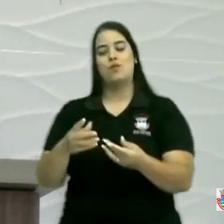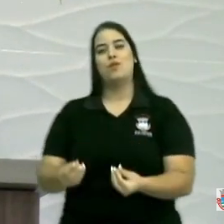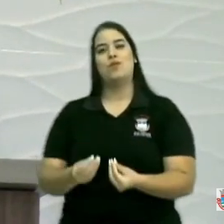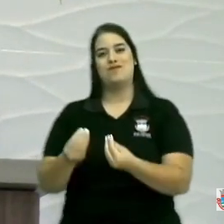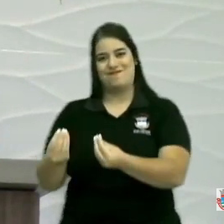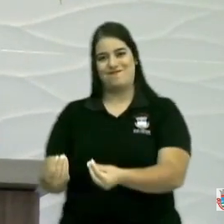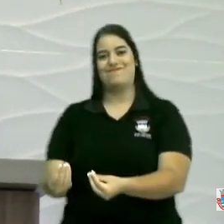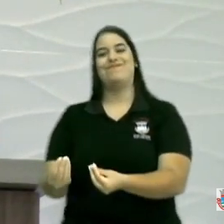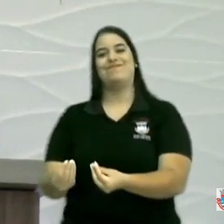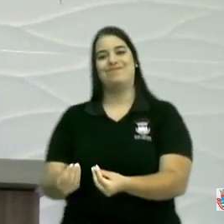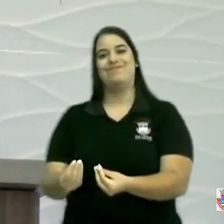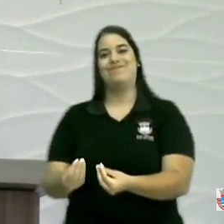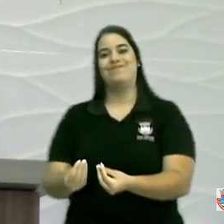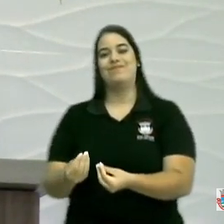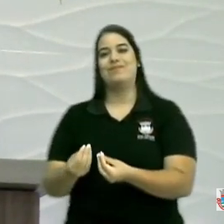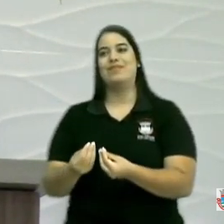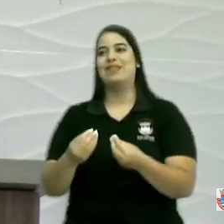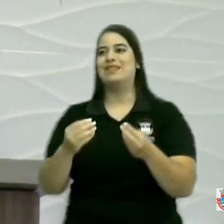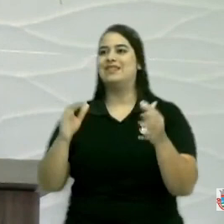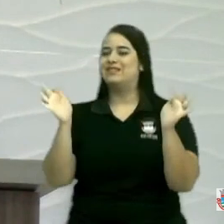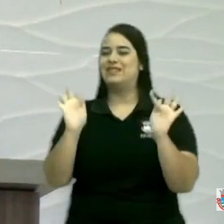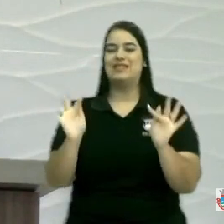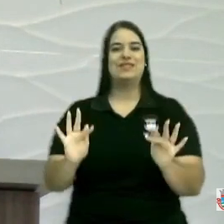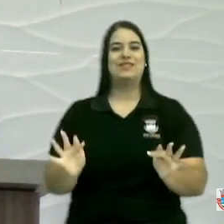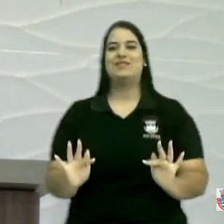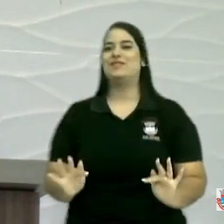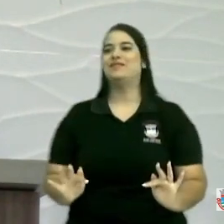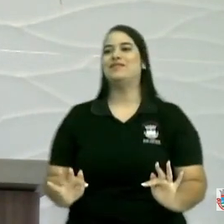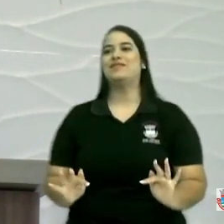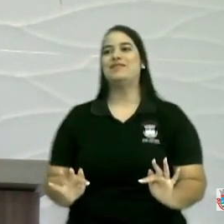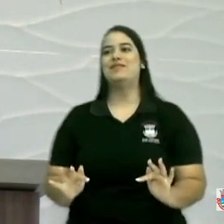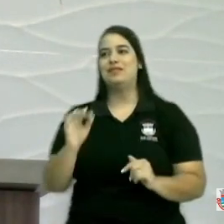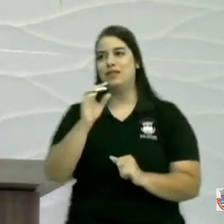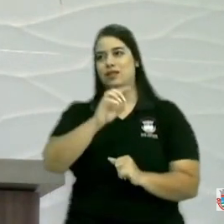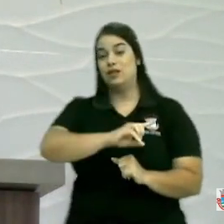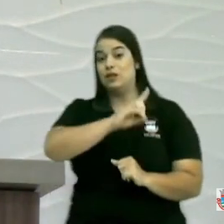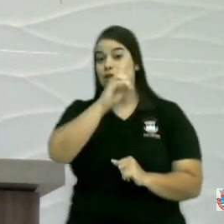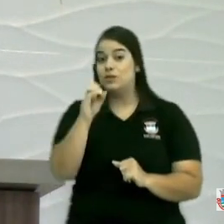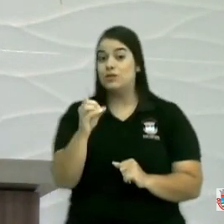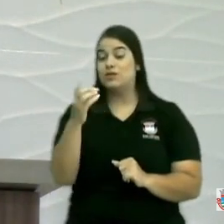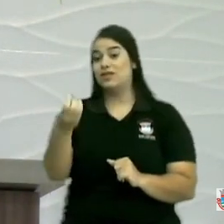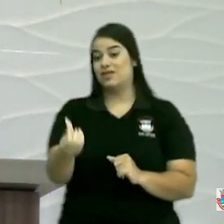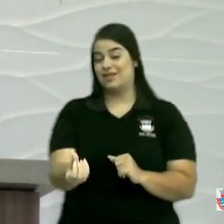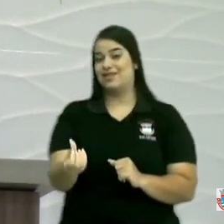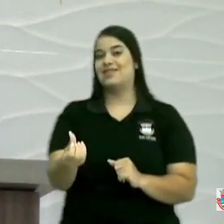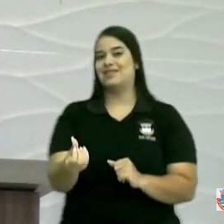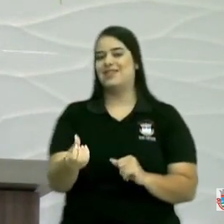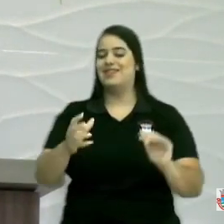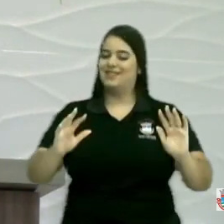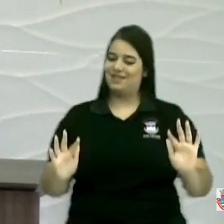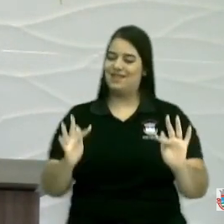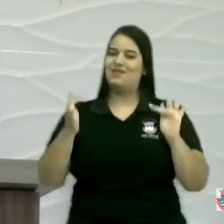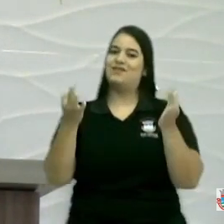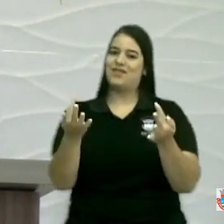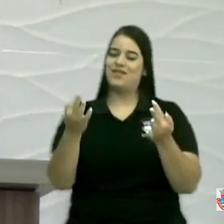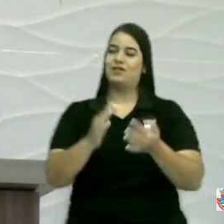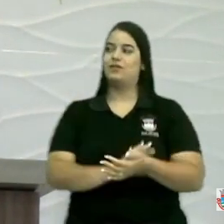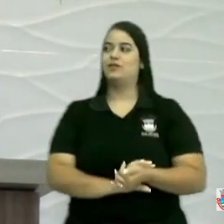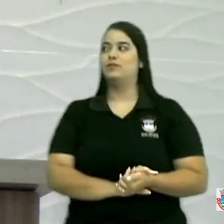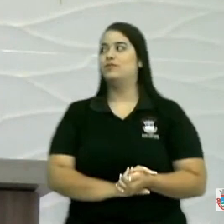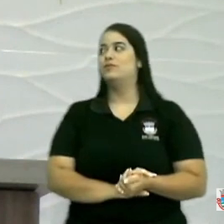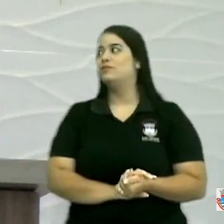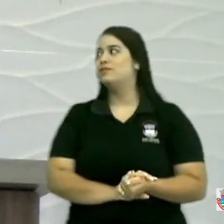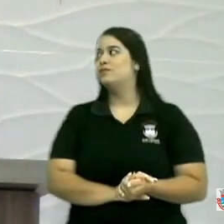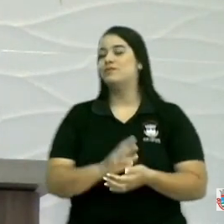Sudré, Tatu. E a gente está muito feliz por isso. No dia próximo, dia 6, será essa grande inauguração. Quero também,